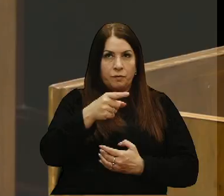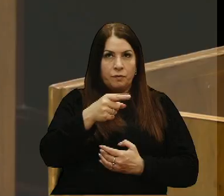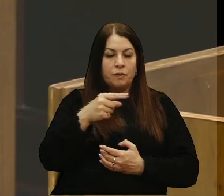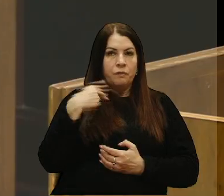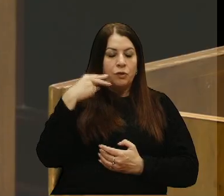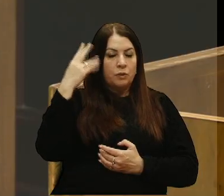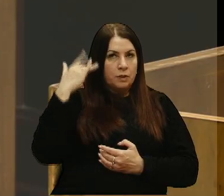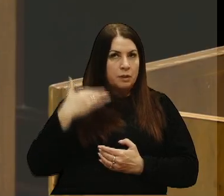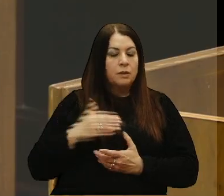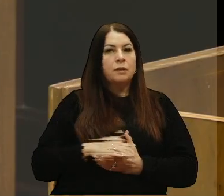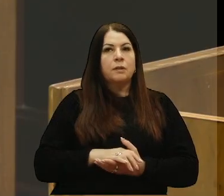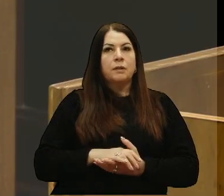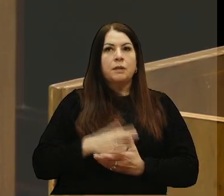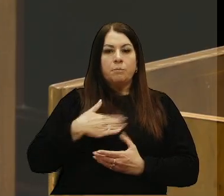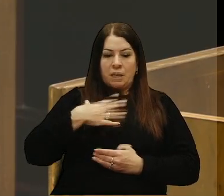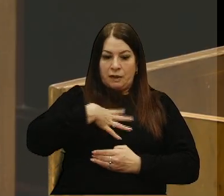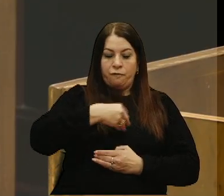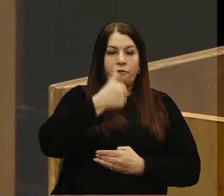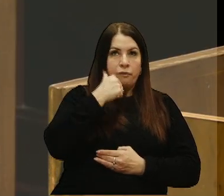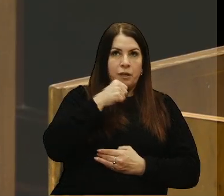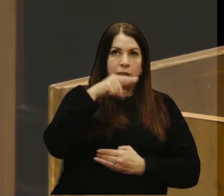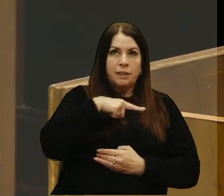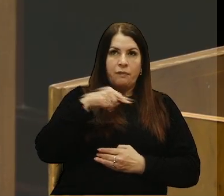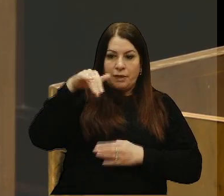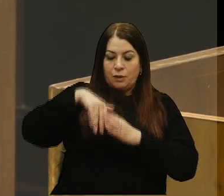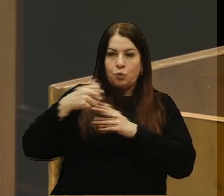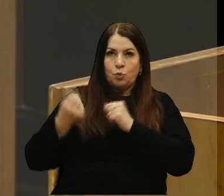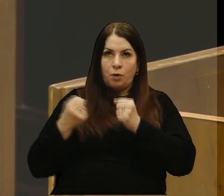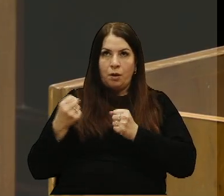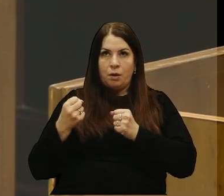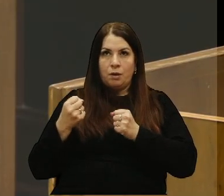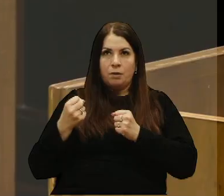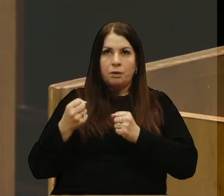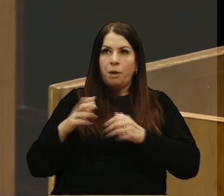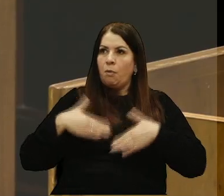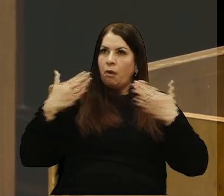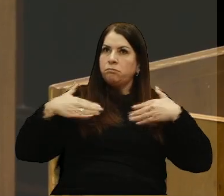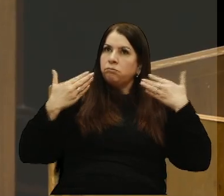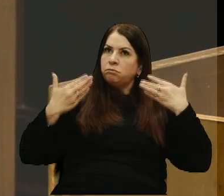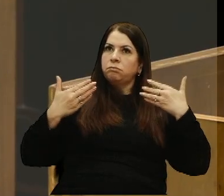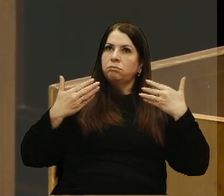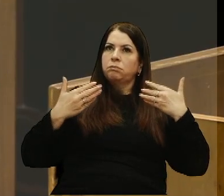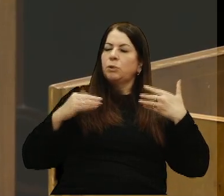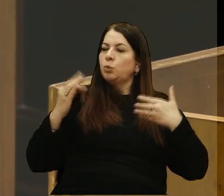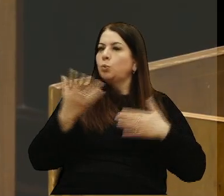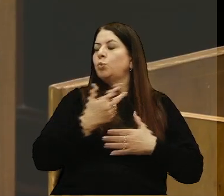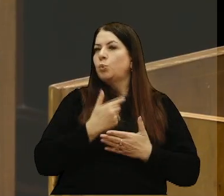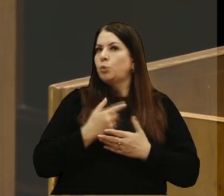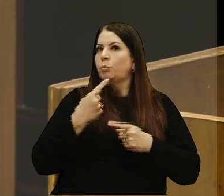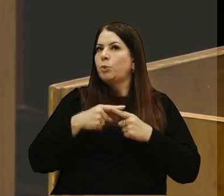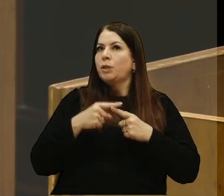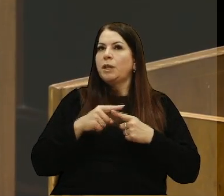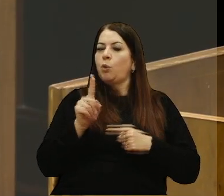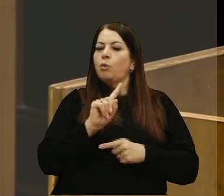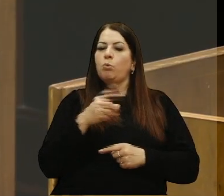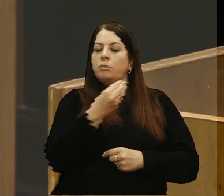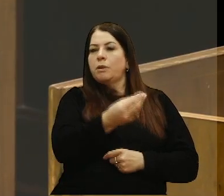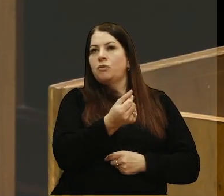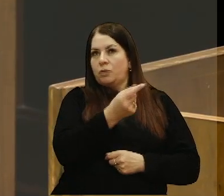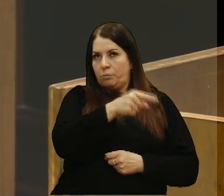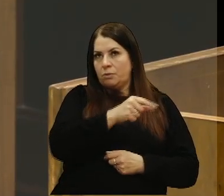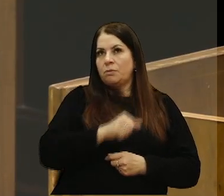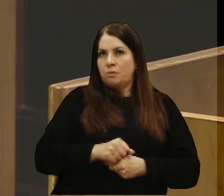vereadora Daiane. Minha filha estava no carro, também ficou assustada. Tudo isso porque eu neguei dinheiro para